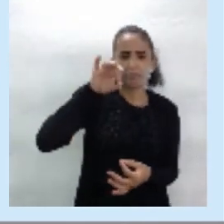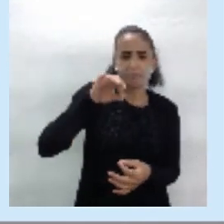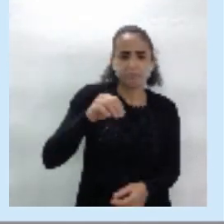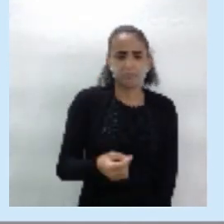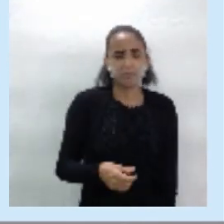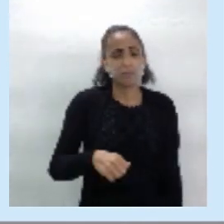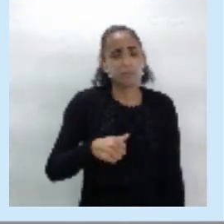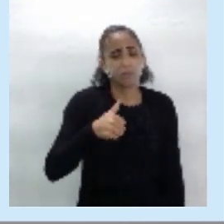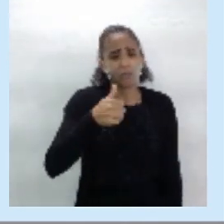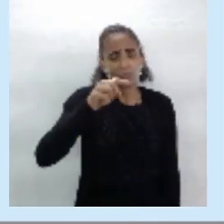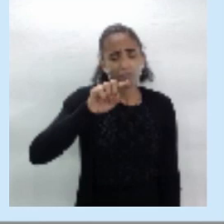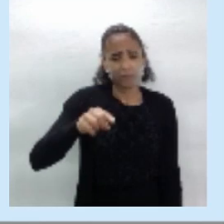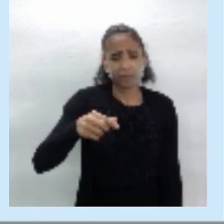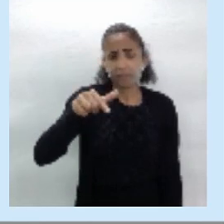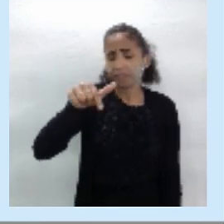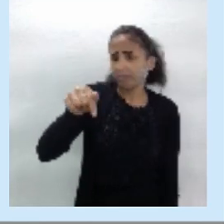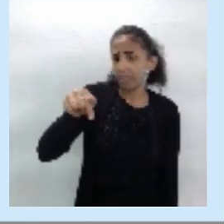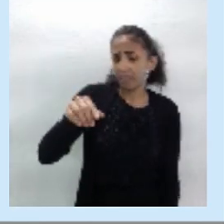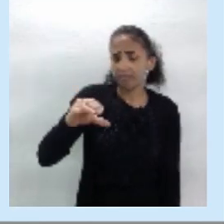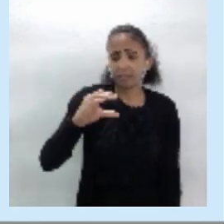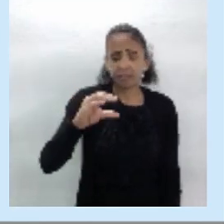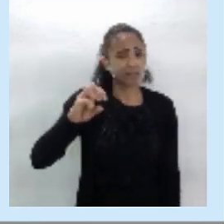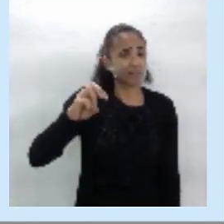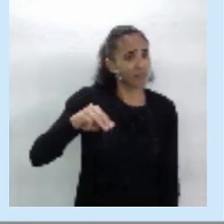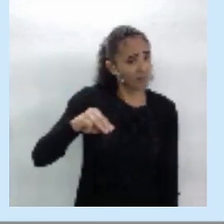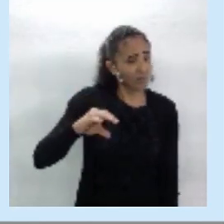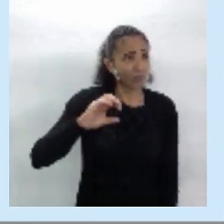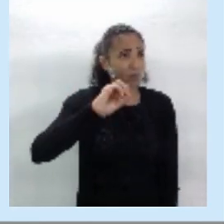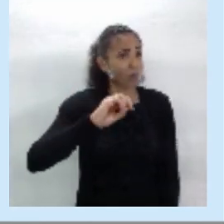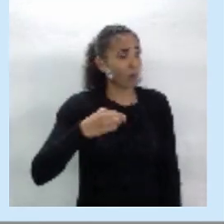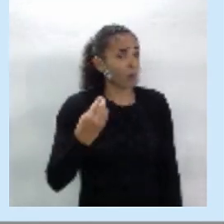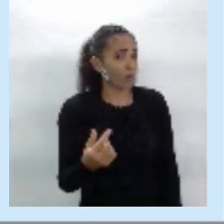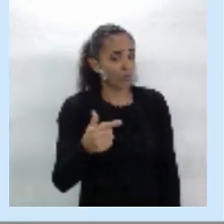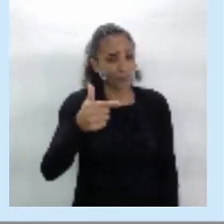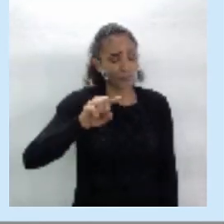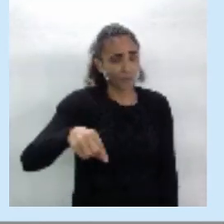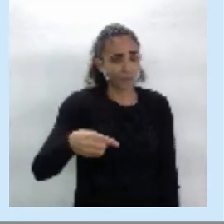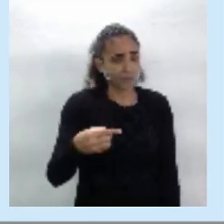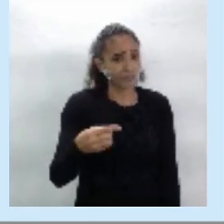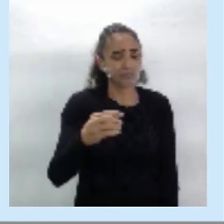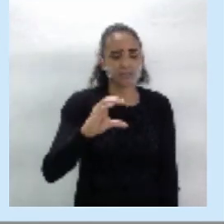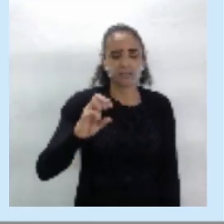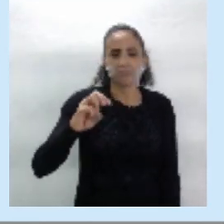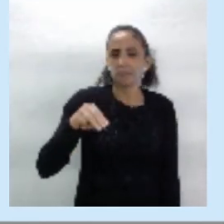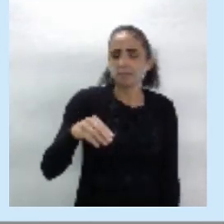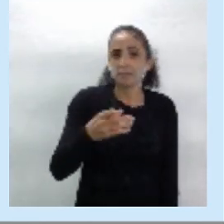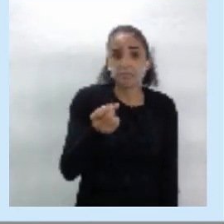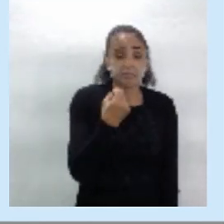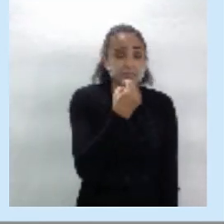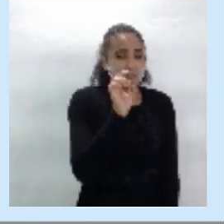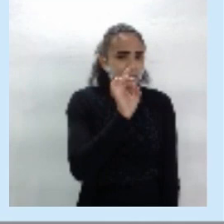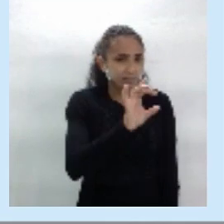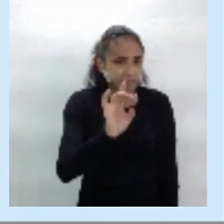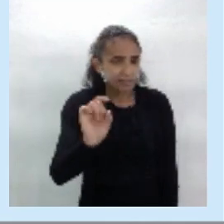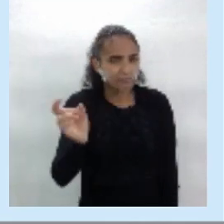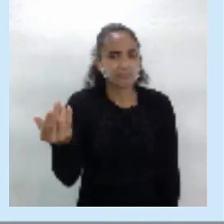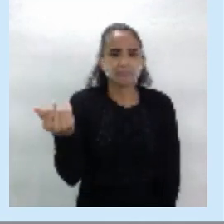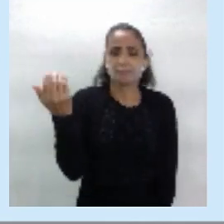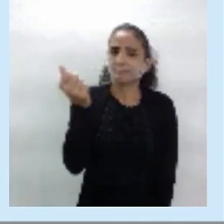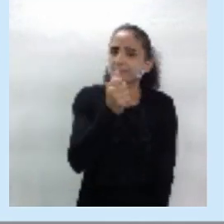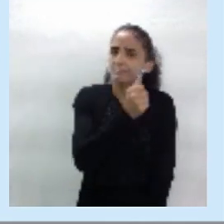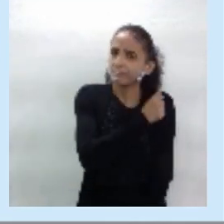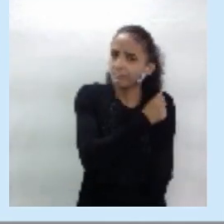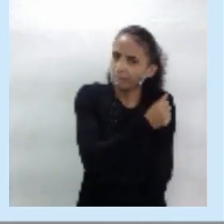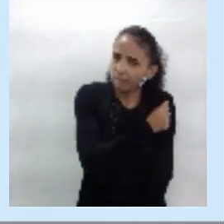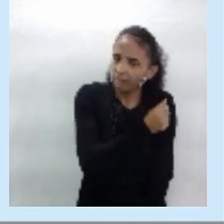1,70 m, 1 centímetro, 1,7 centímetro, 2 centímetros. Então, cada um, na sua mente,